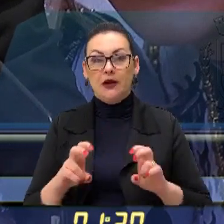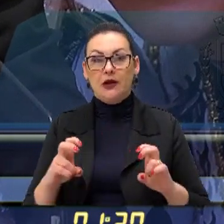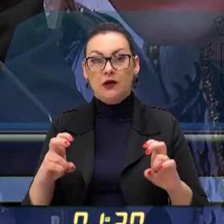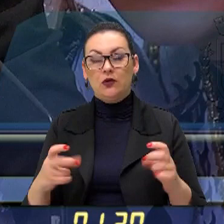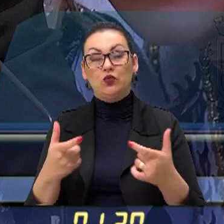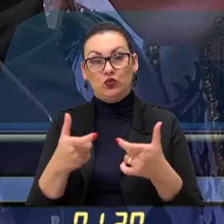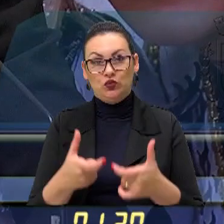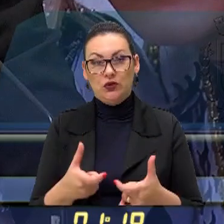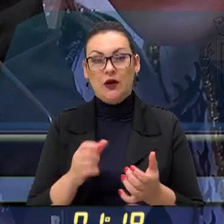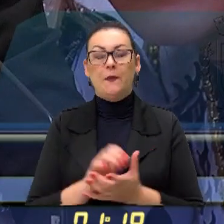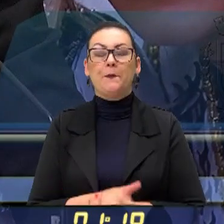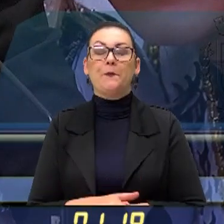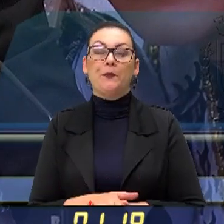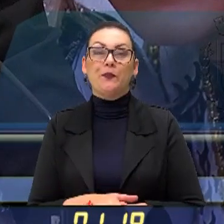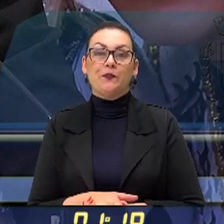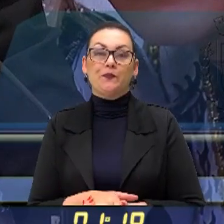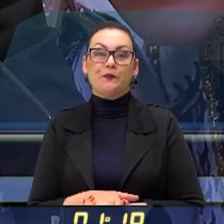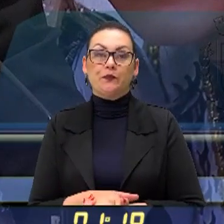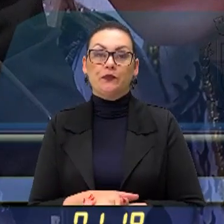local.